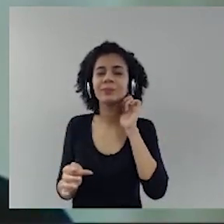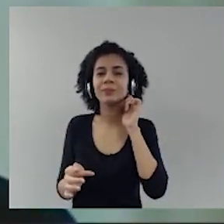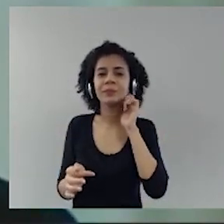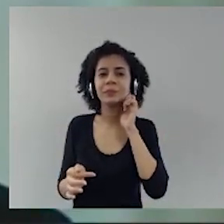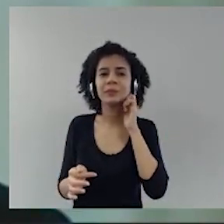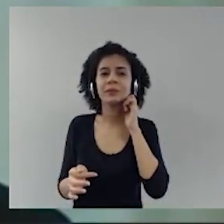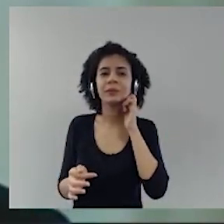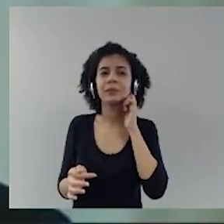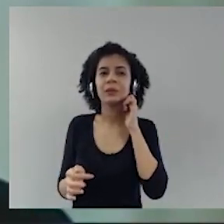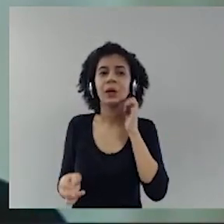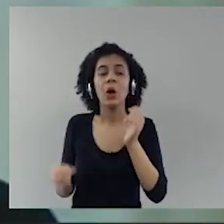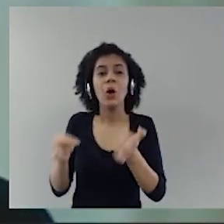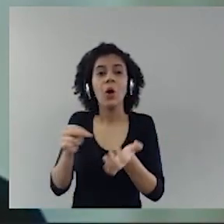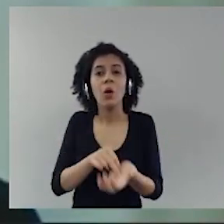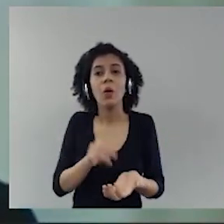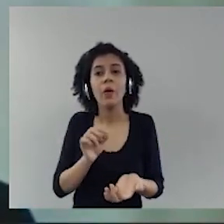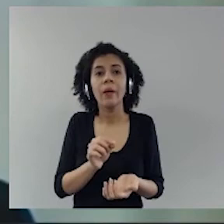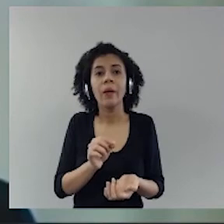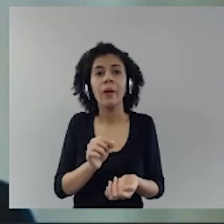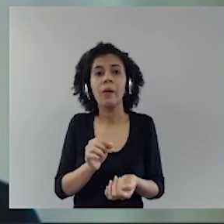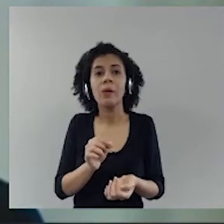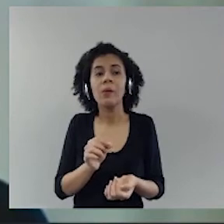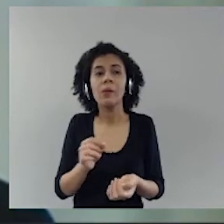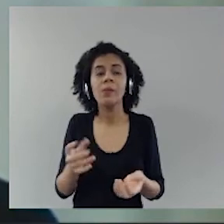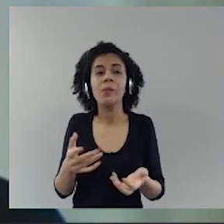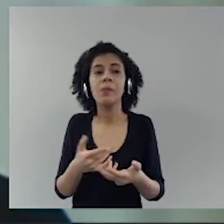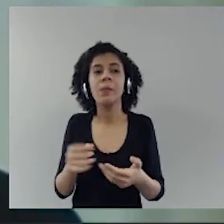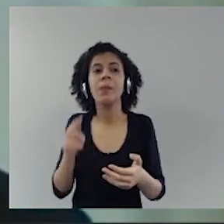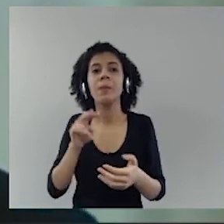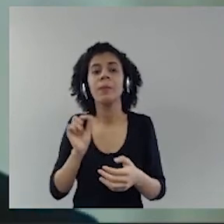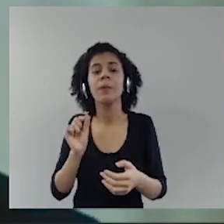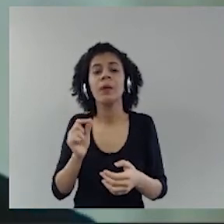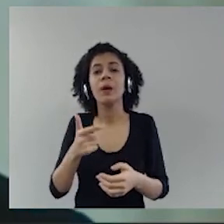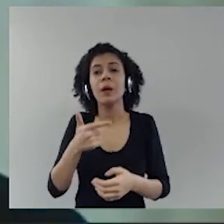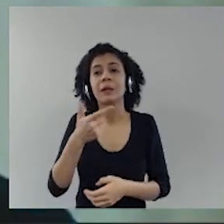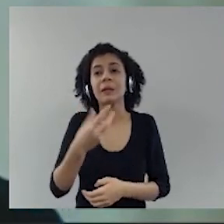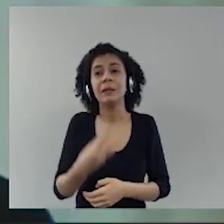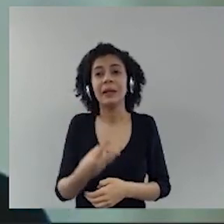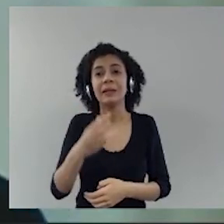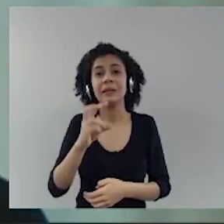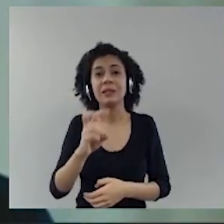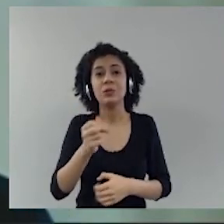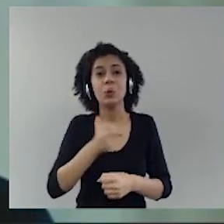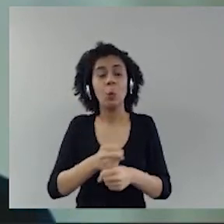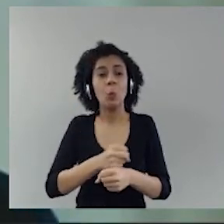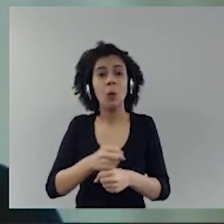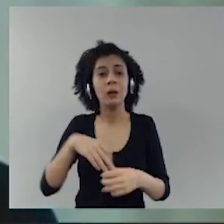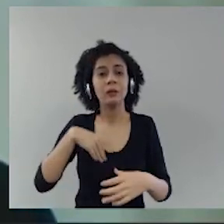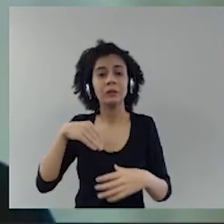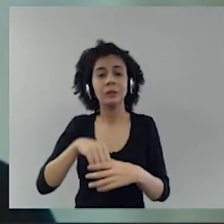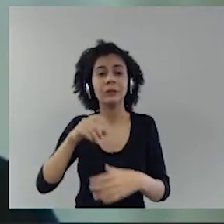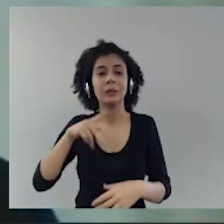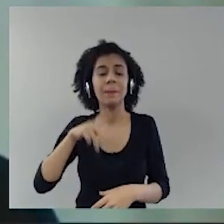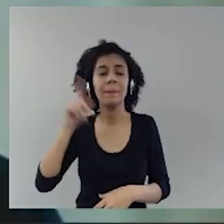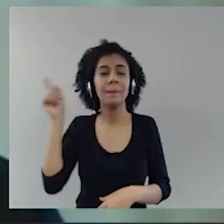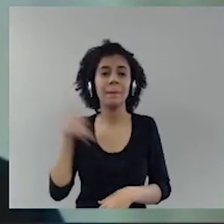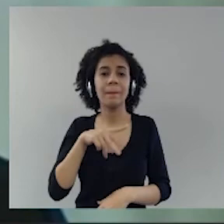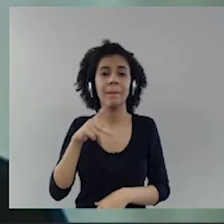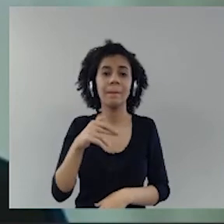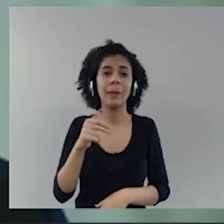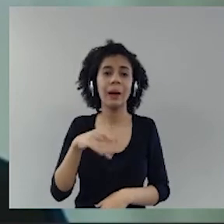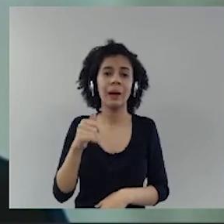ocupar um cargo de provimento efetivo no tribunal de contas estado do paraná por 35 anos e percebi muito de perto